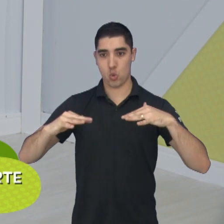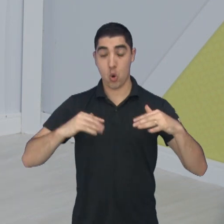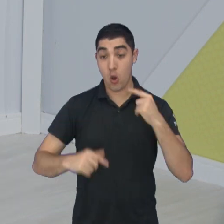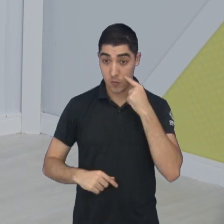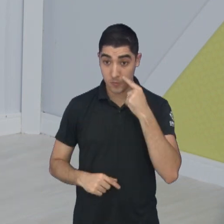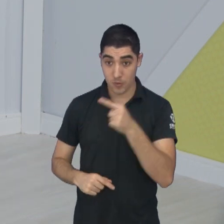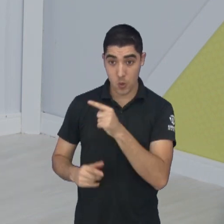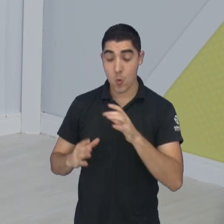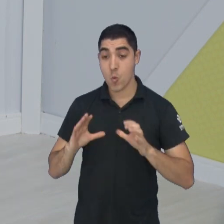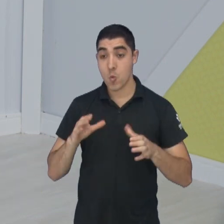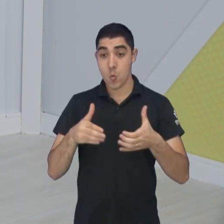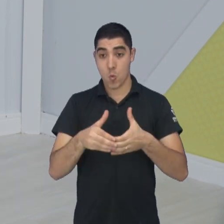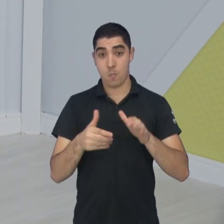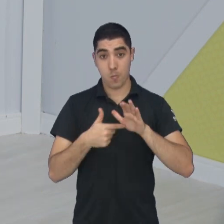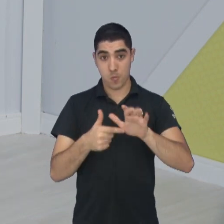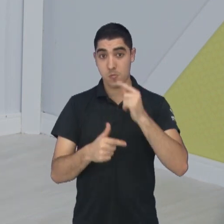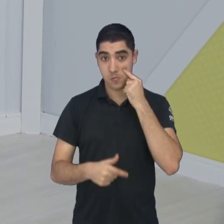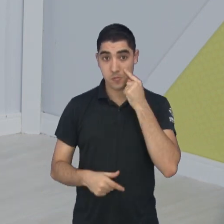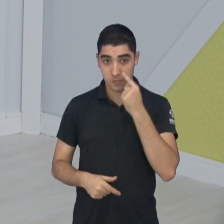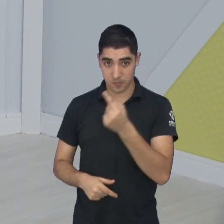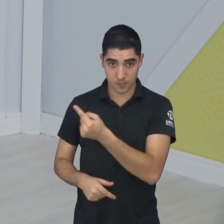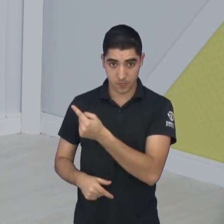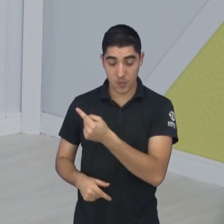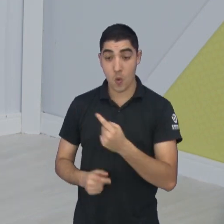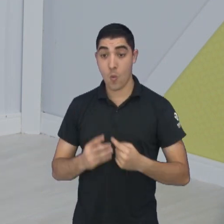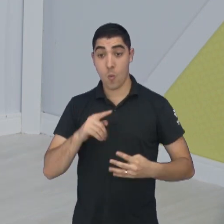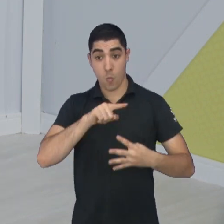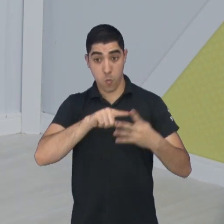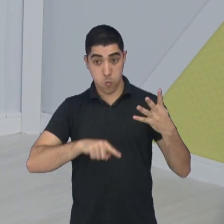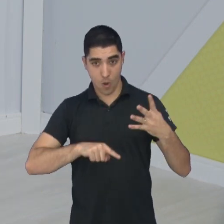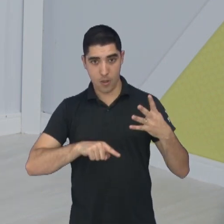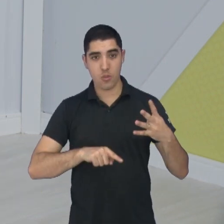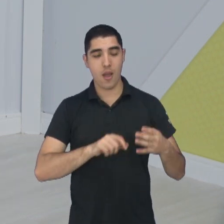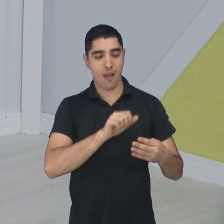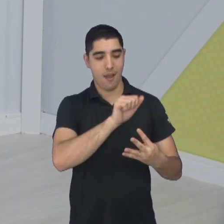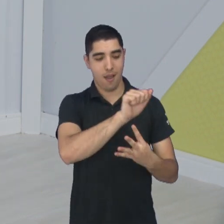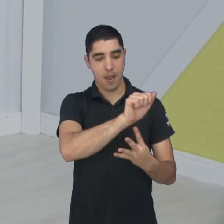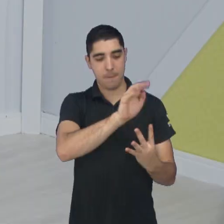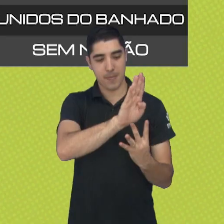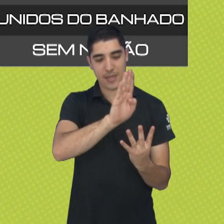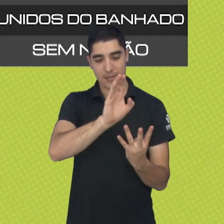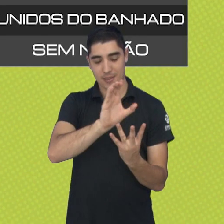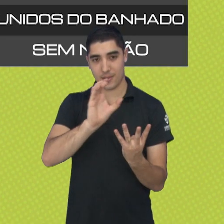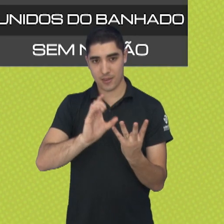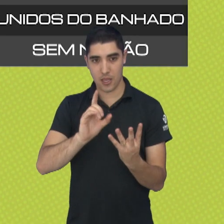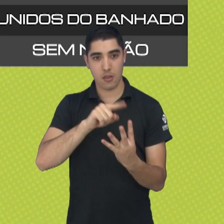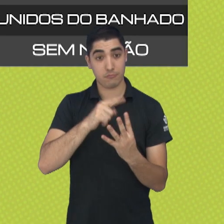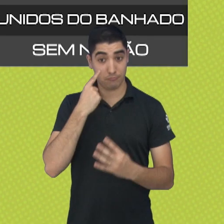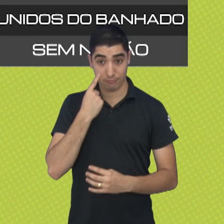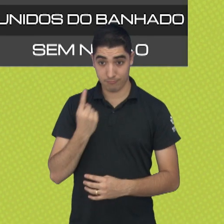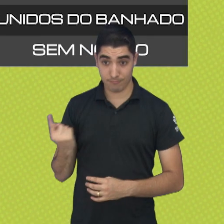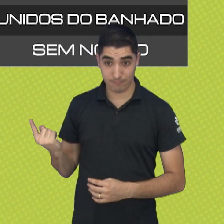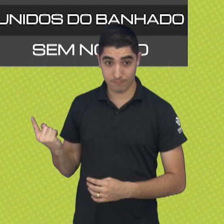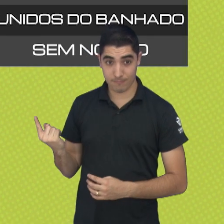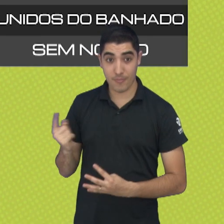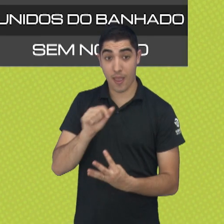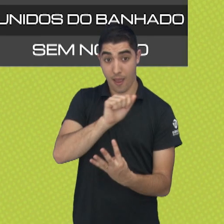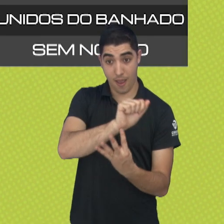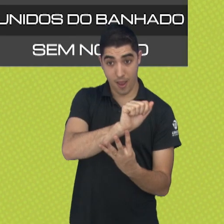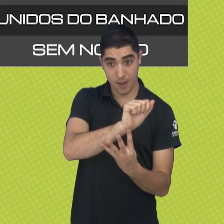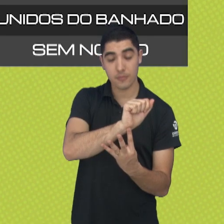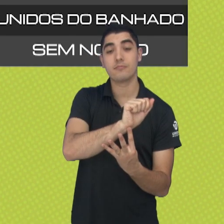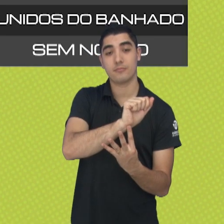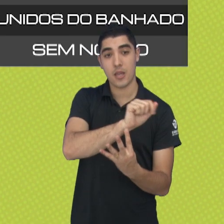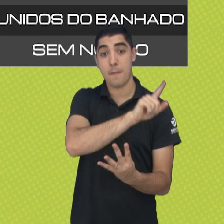grupos. Os grupos da Copa Capivara são 4 grupos, como eu disse, A, B, C e D. Grupo A, Vila Maria, Estrela do Vale, Freitas e Vila